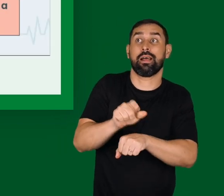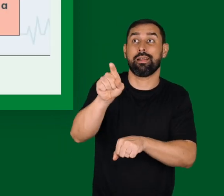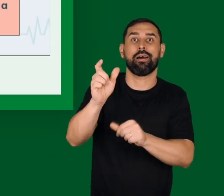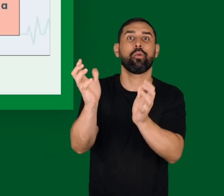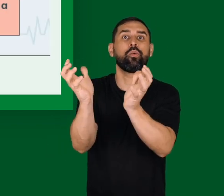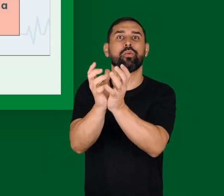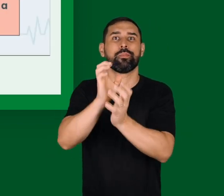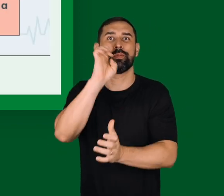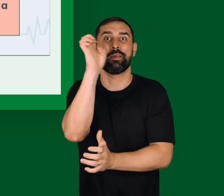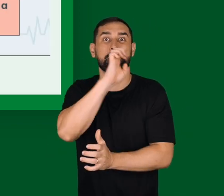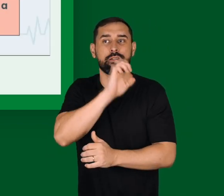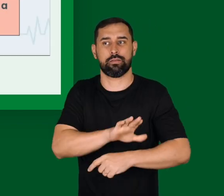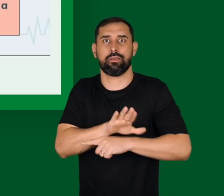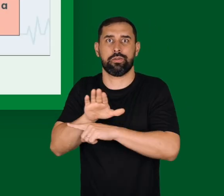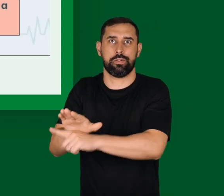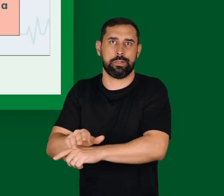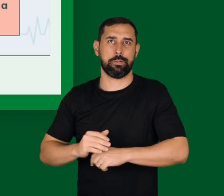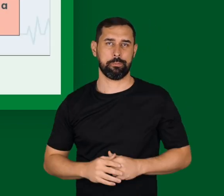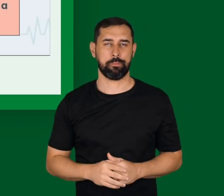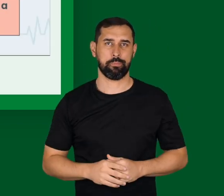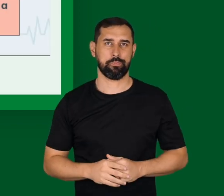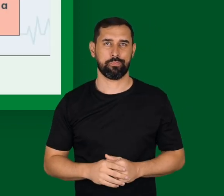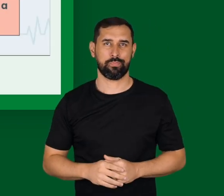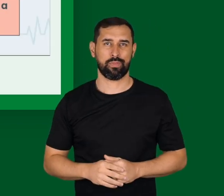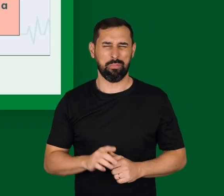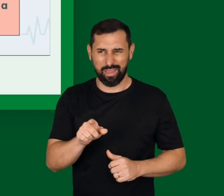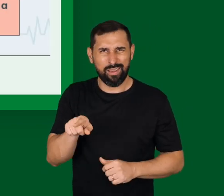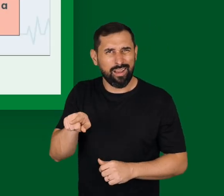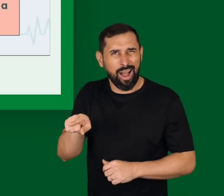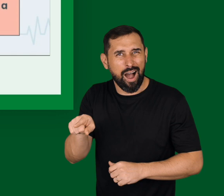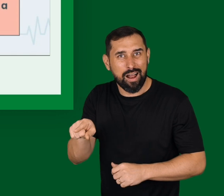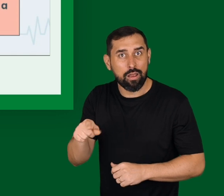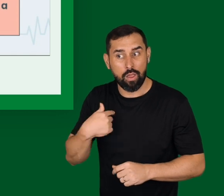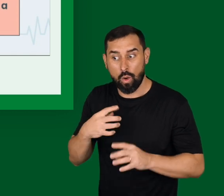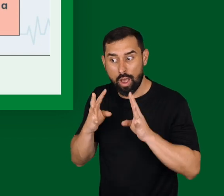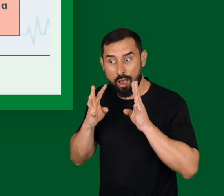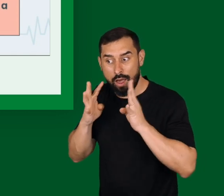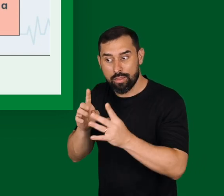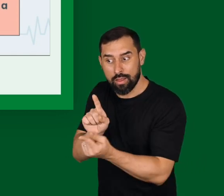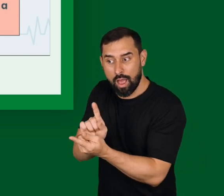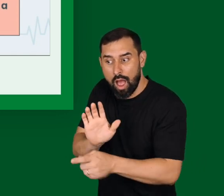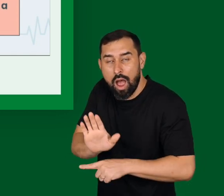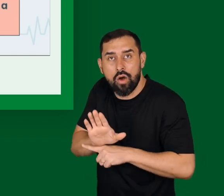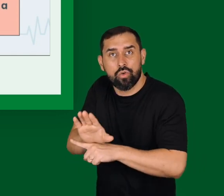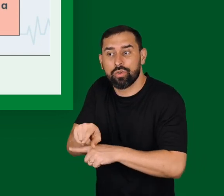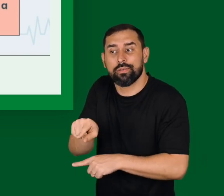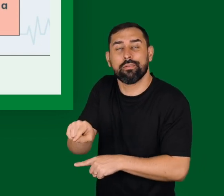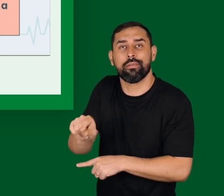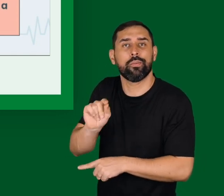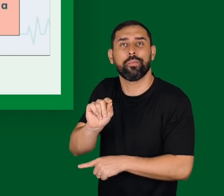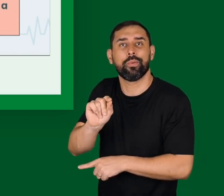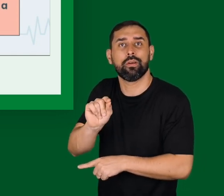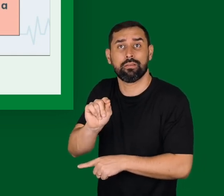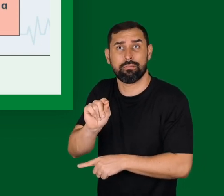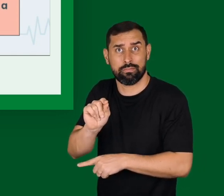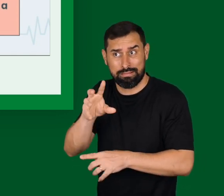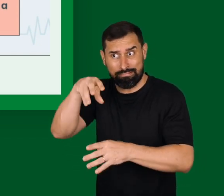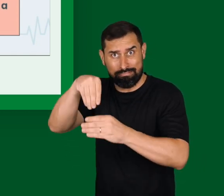vai aguardar a equipe de resgate. Tá? Lembrando que a gente está falando ainda aqui um pouquinho do